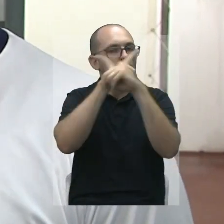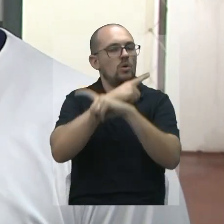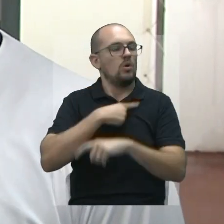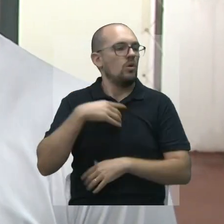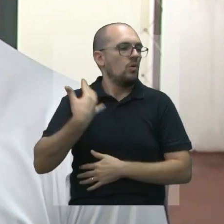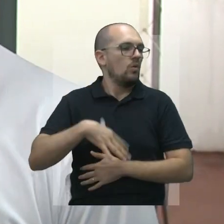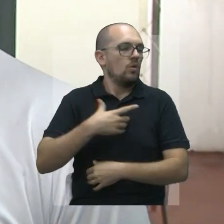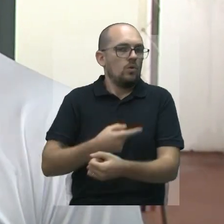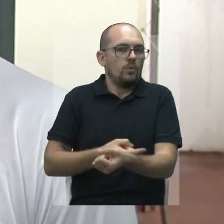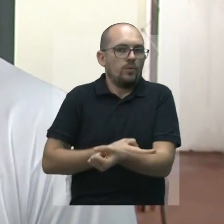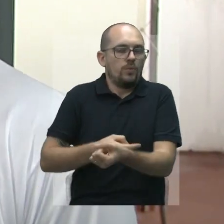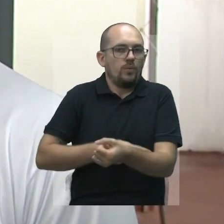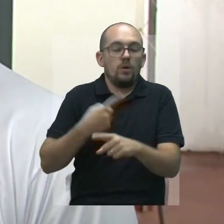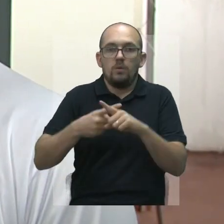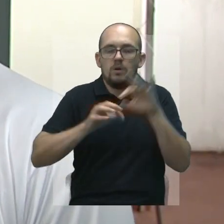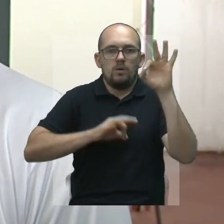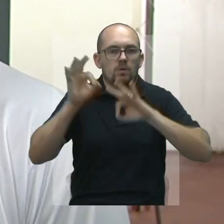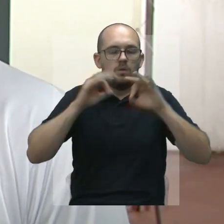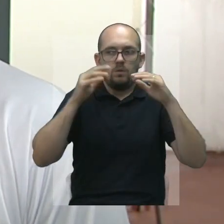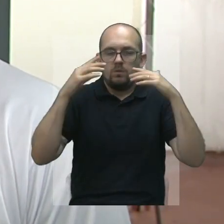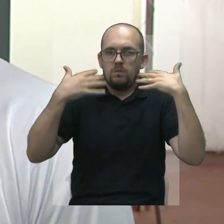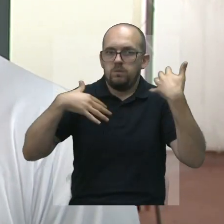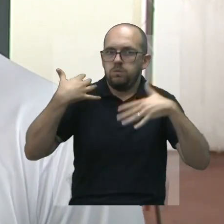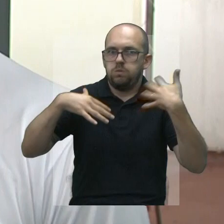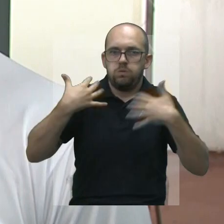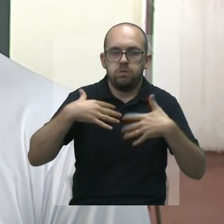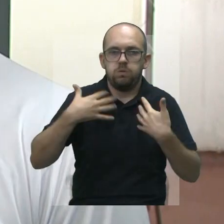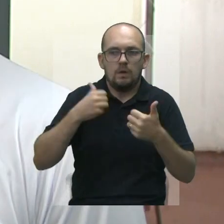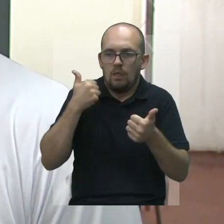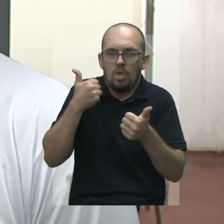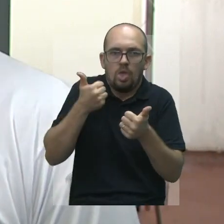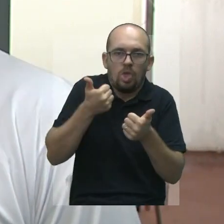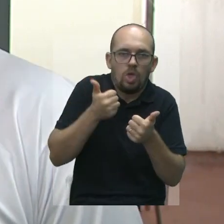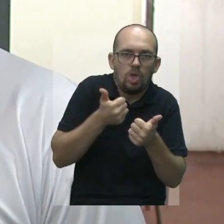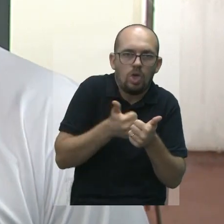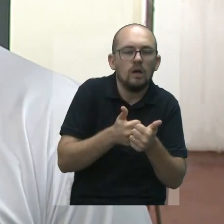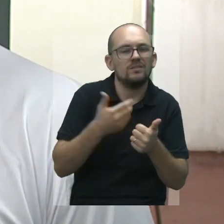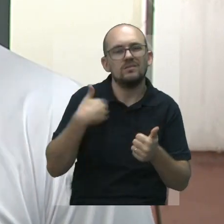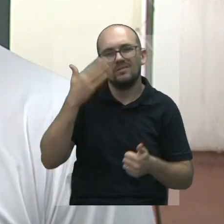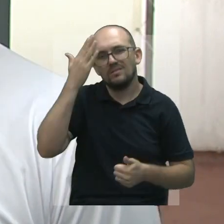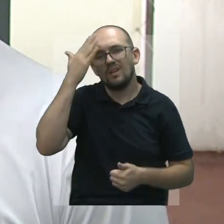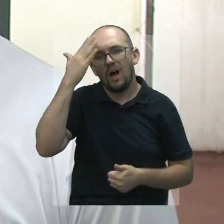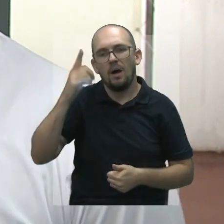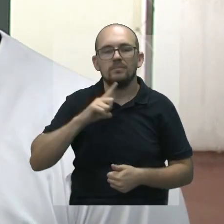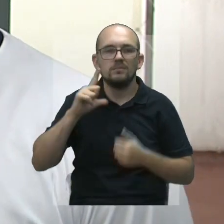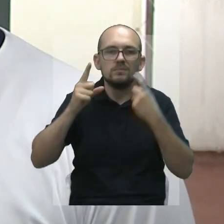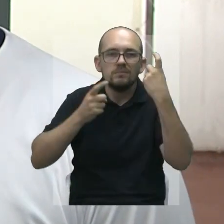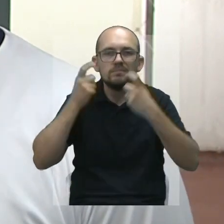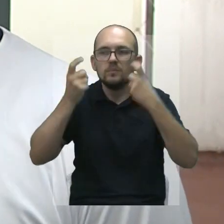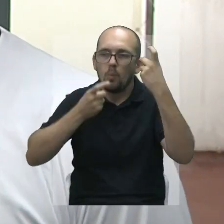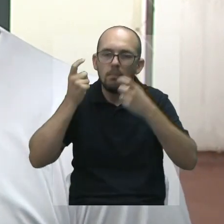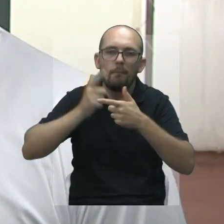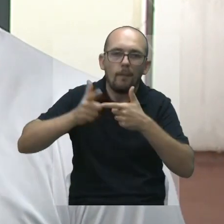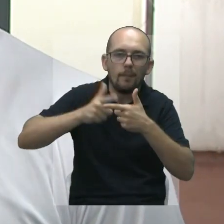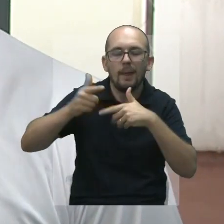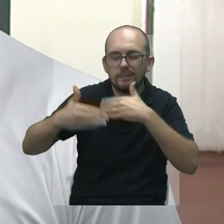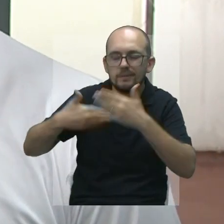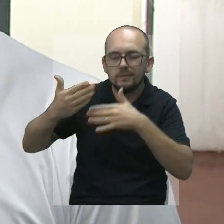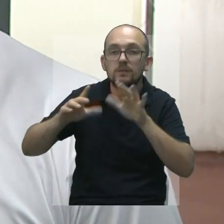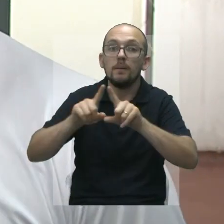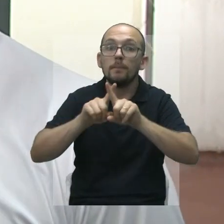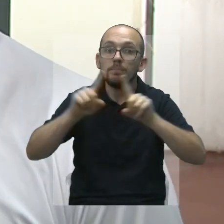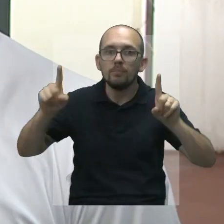por conta da organização lá, né? Ficou tudo meio em cima da hora, a gente sabe que foi um pouco preocupante, mas nós tínhamos lá